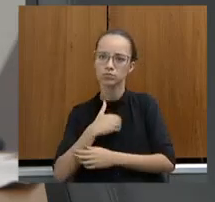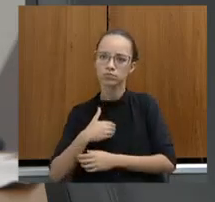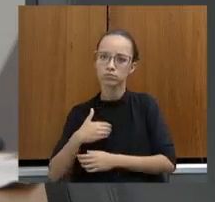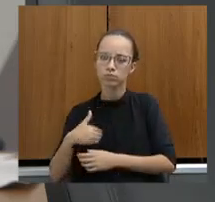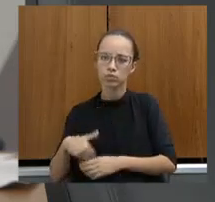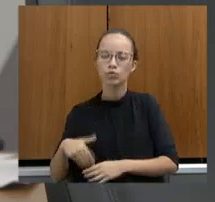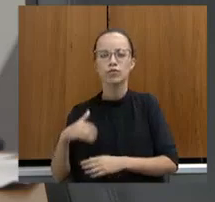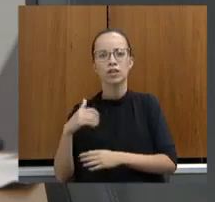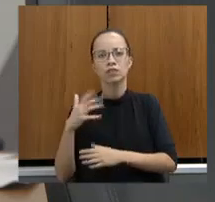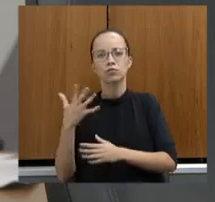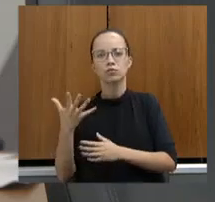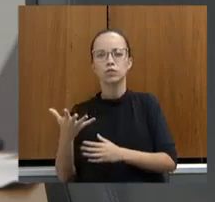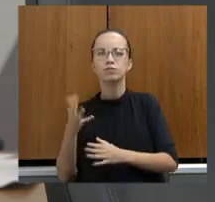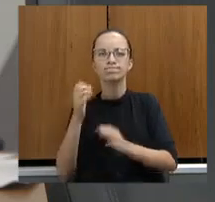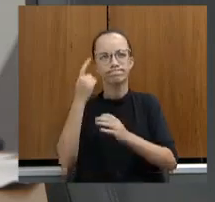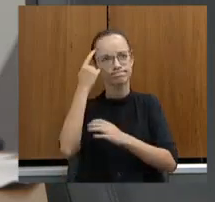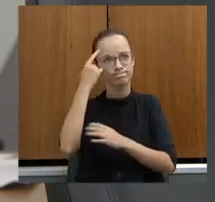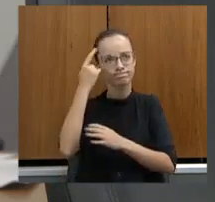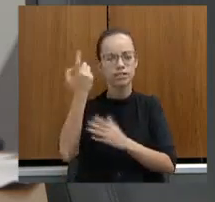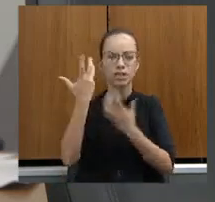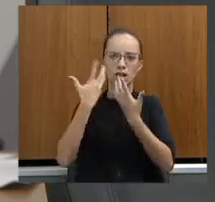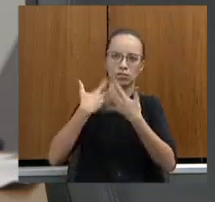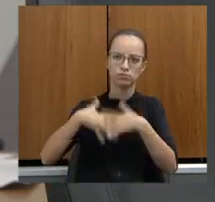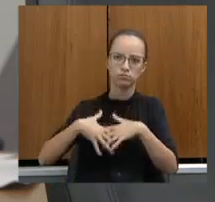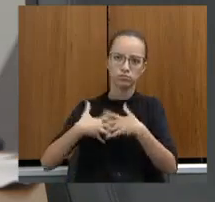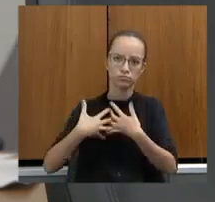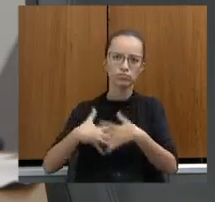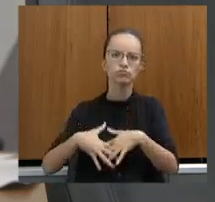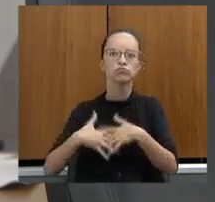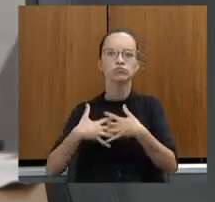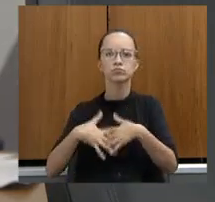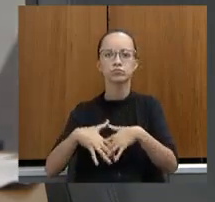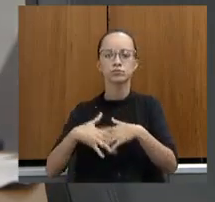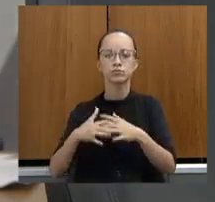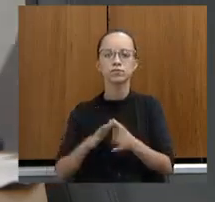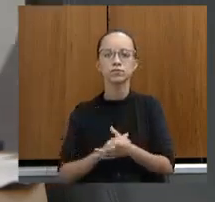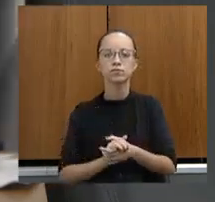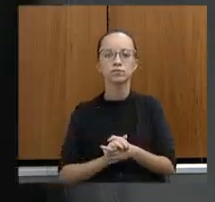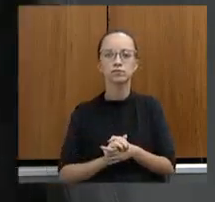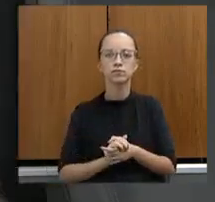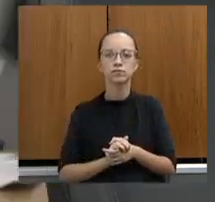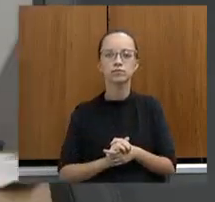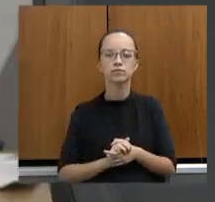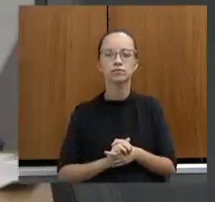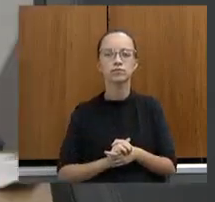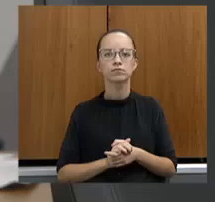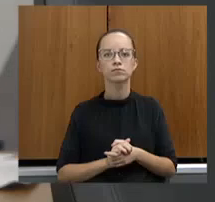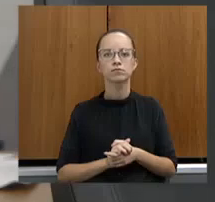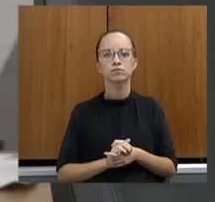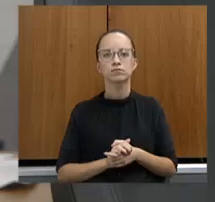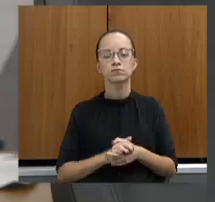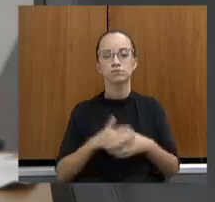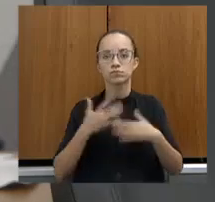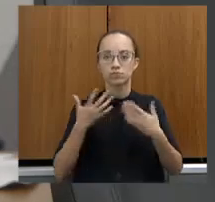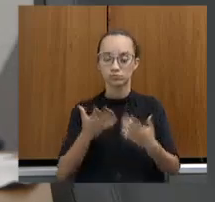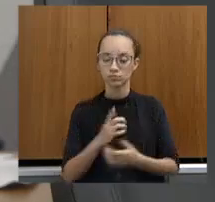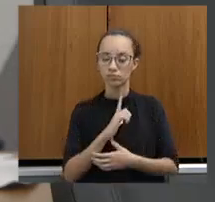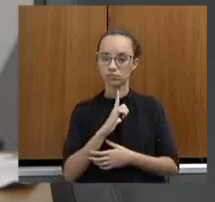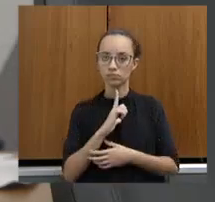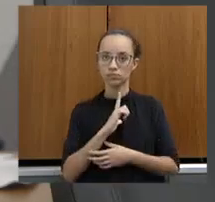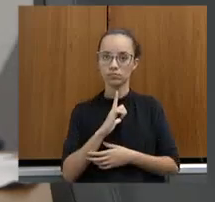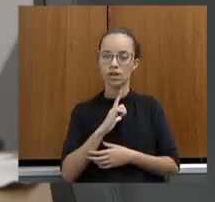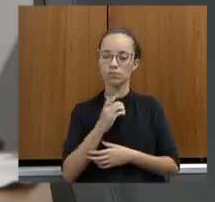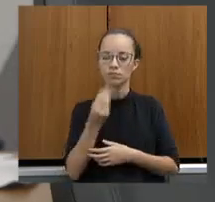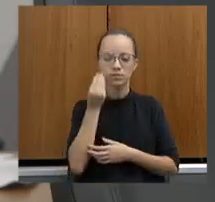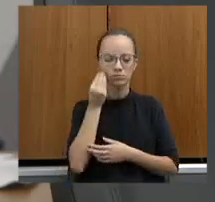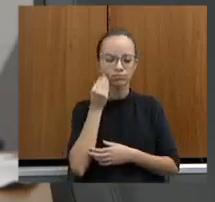uma lógica estruturada planejada que faça sentido e nesse e desta forma já temos buscado